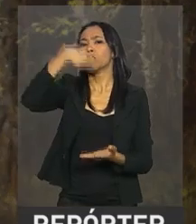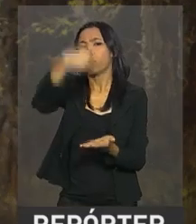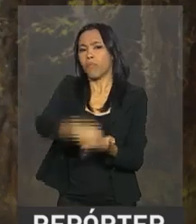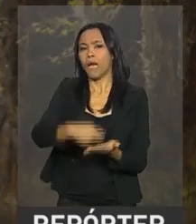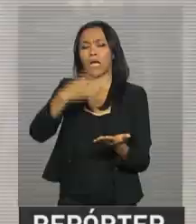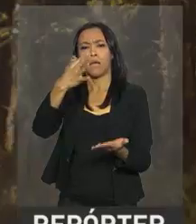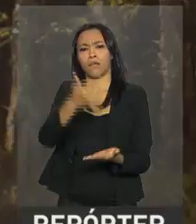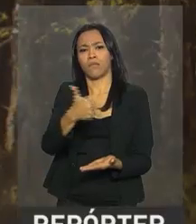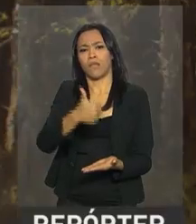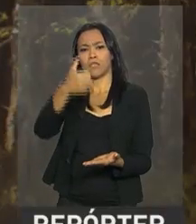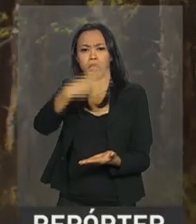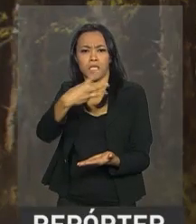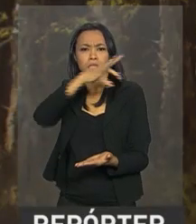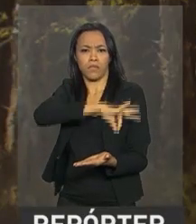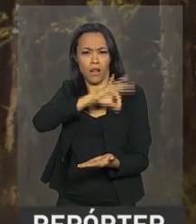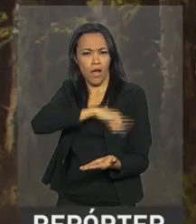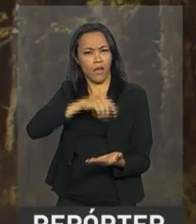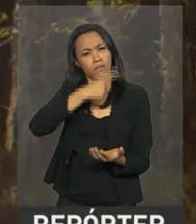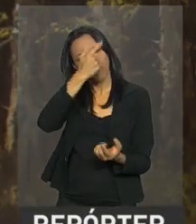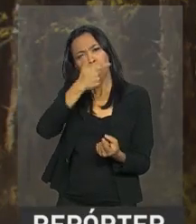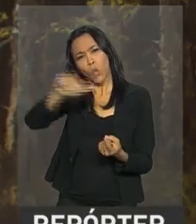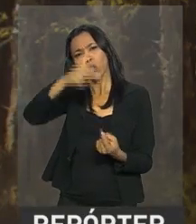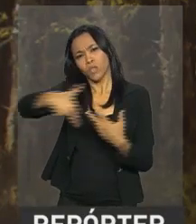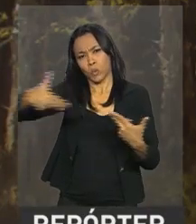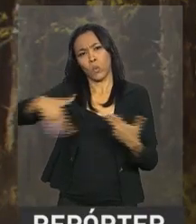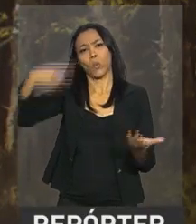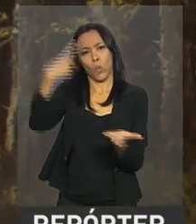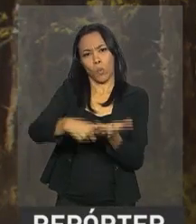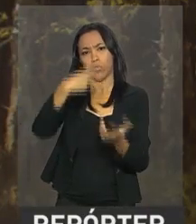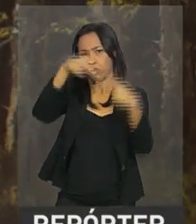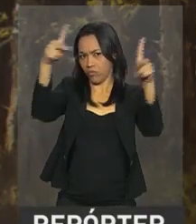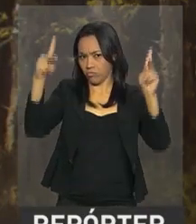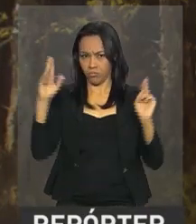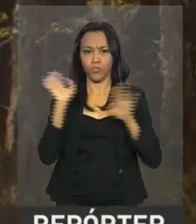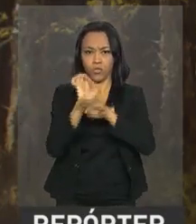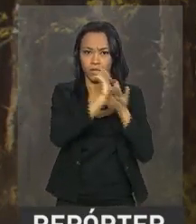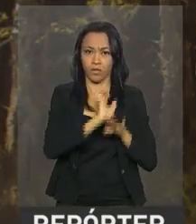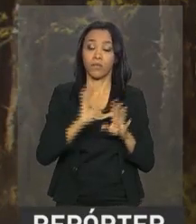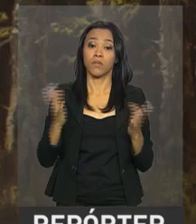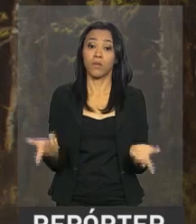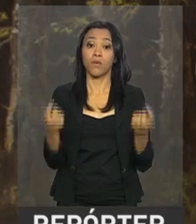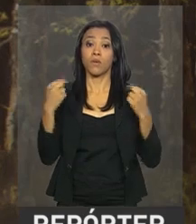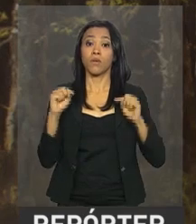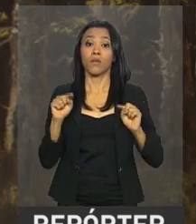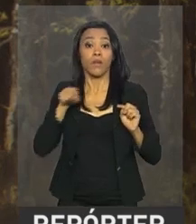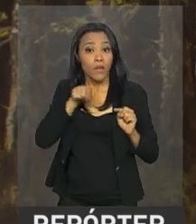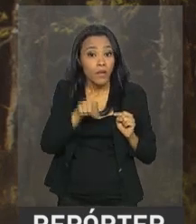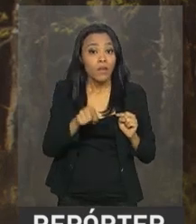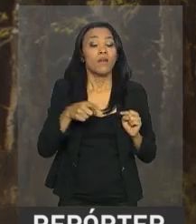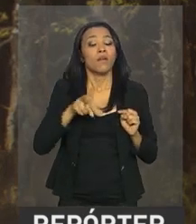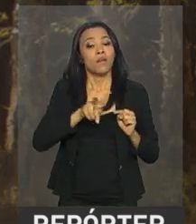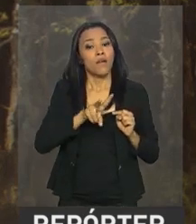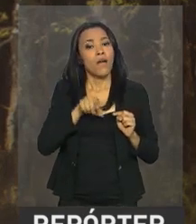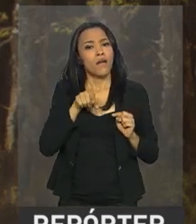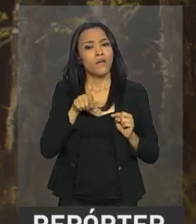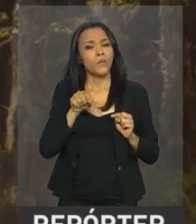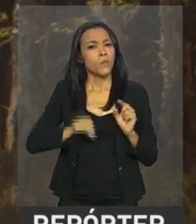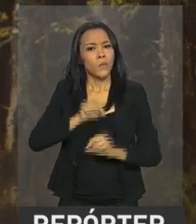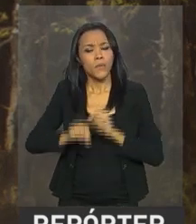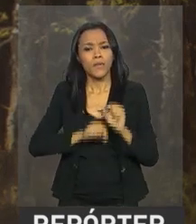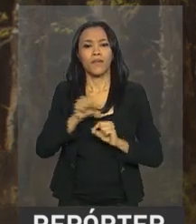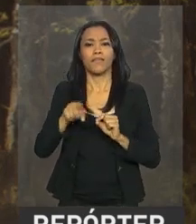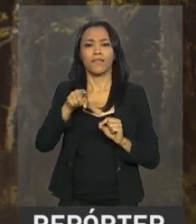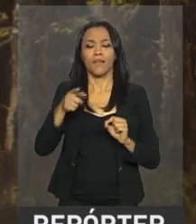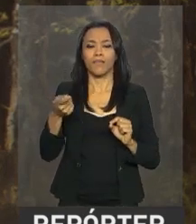compromissos de final de ano. Um ajuste fiscal agora vai garantir que no futuro isso não aconteça nos demais estados. Isto é, ele tem